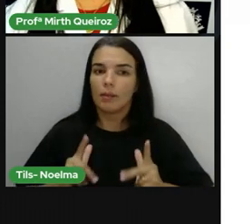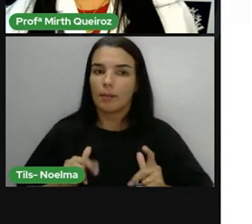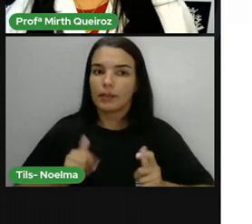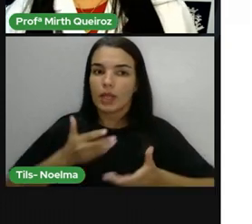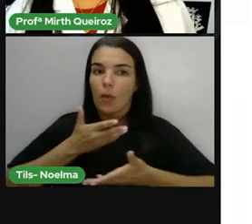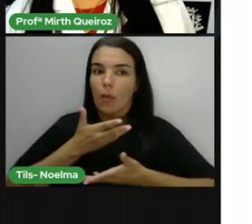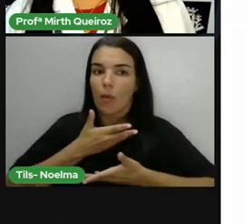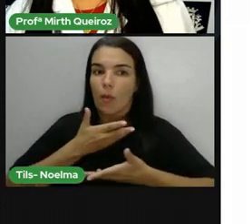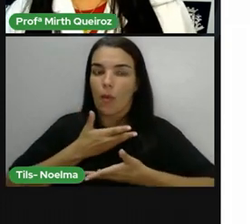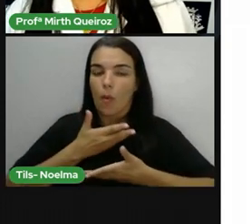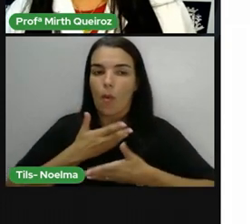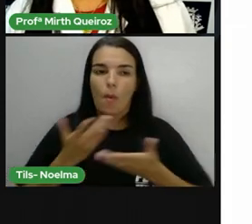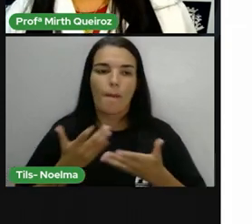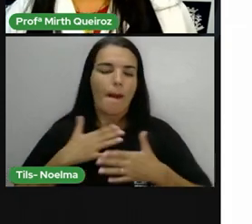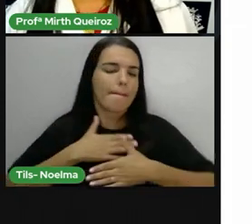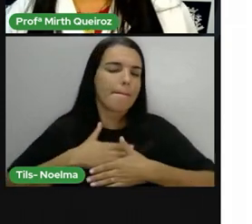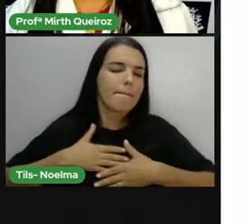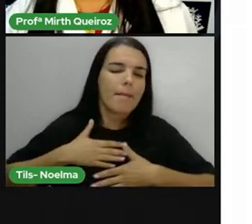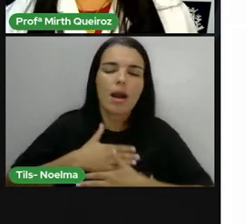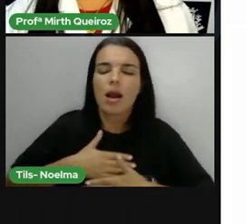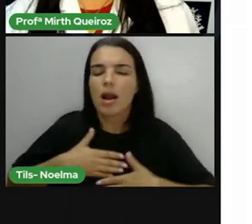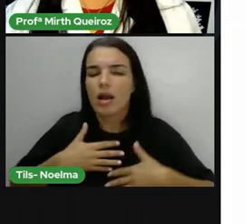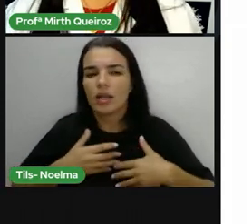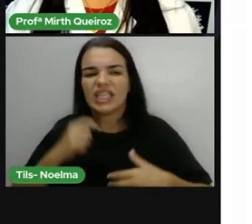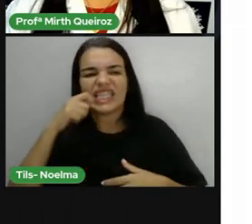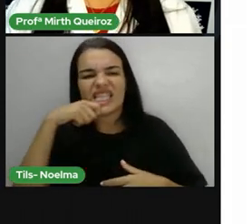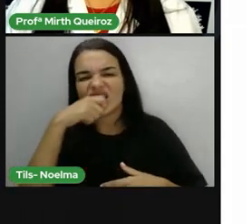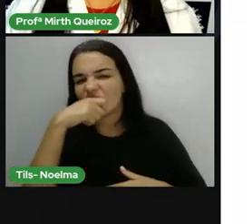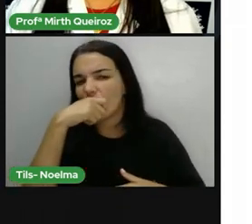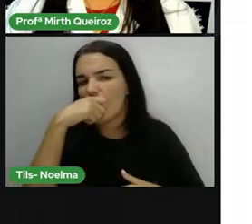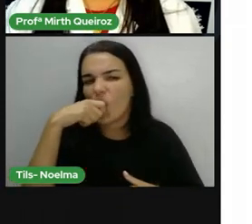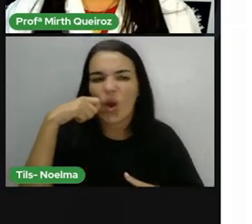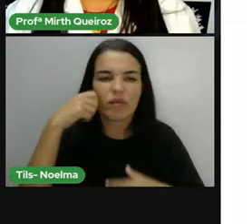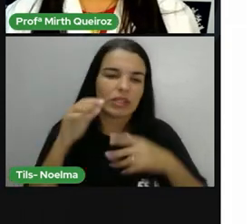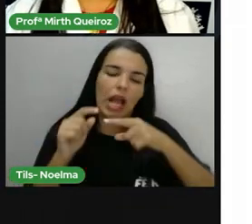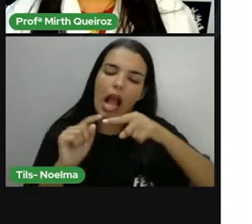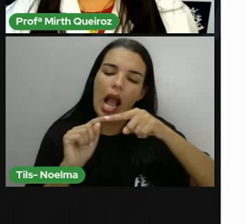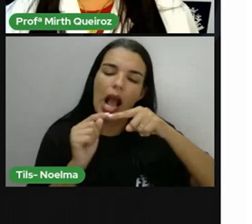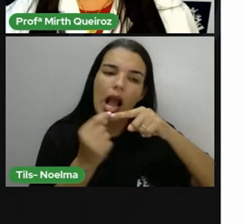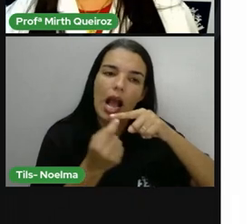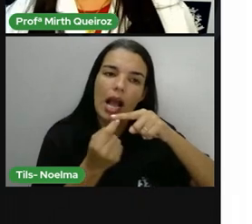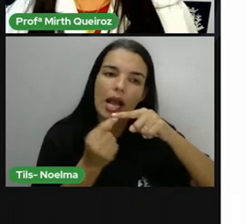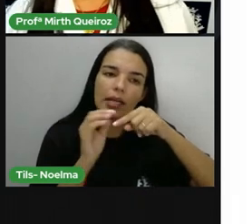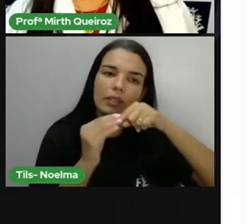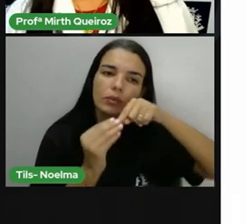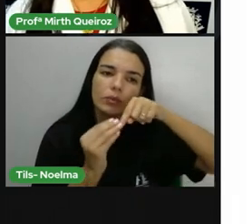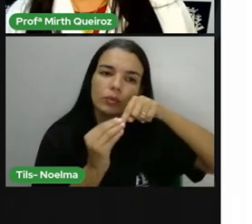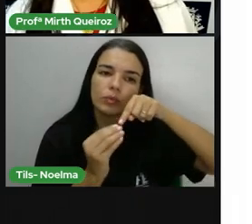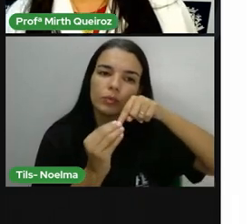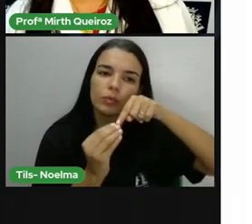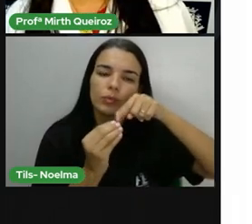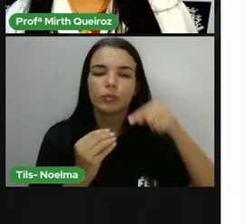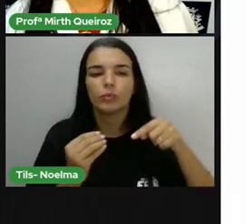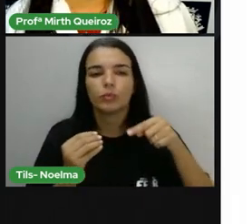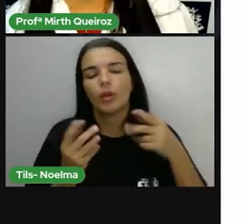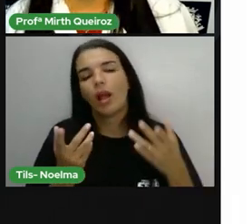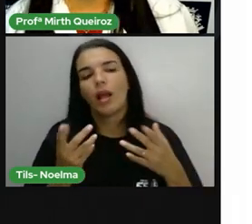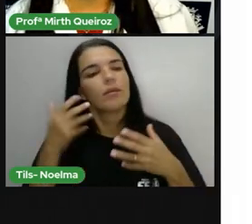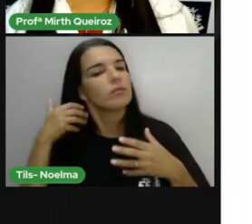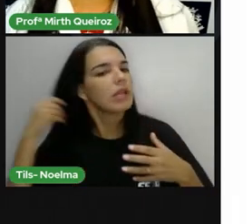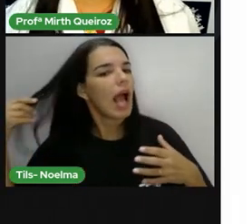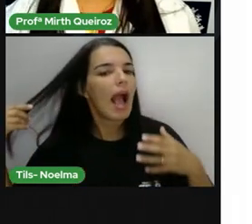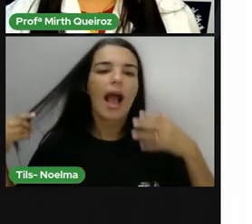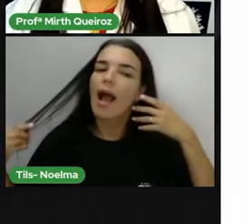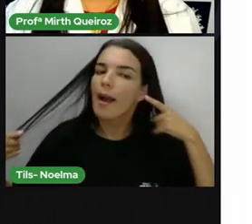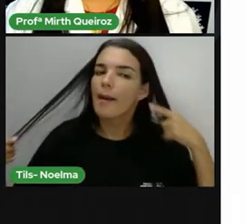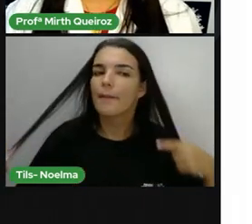corporal, né? Quando a gente toma o nosso banho, quando a gente cuida das nossas unhas, né? Quando a gente cuida aí dos nossos cabelos,